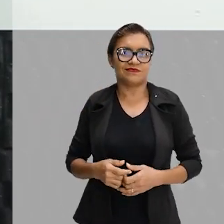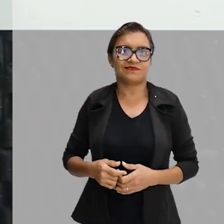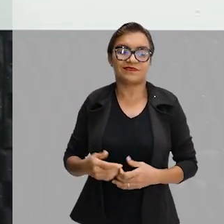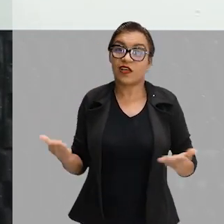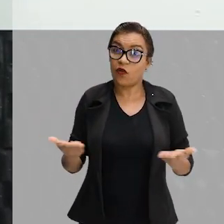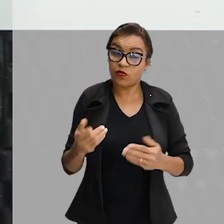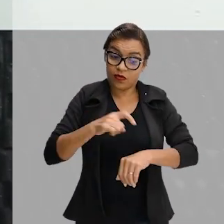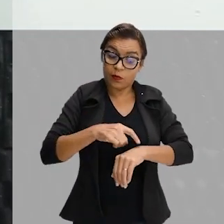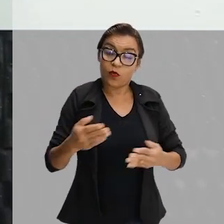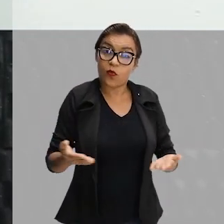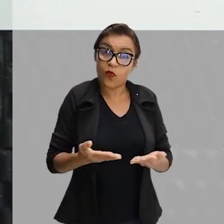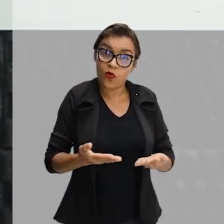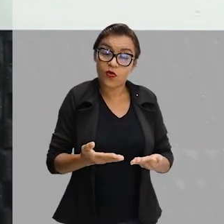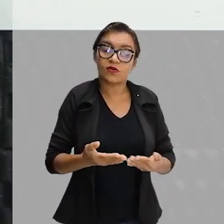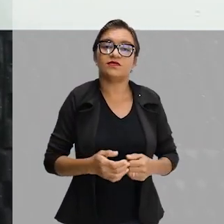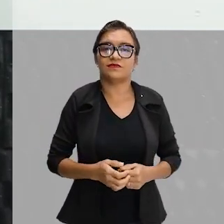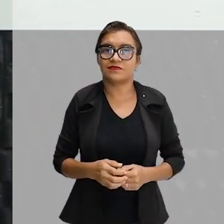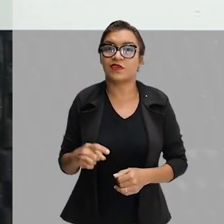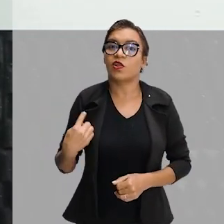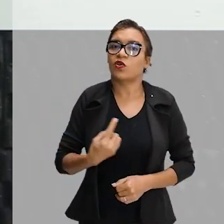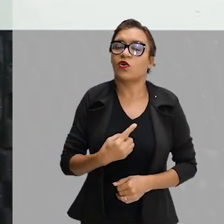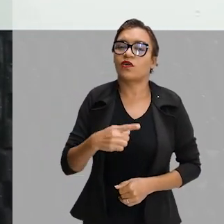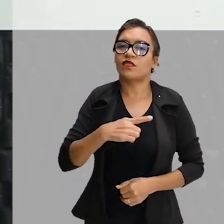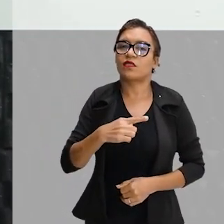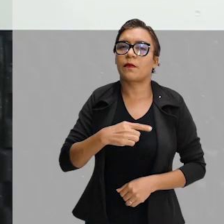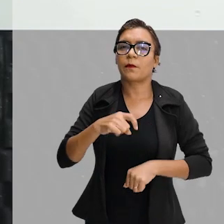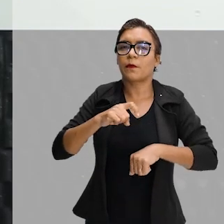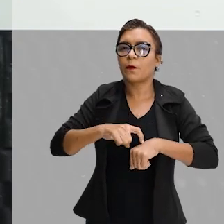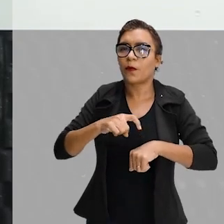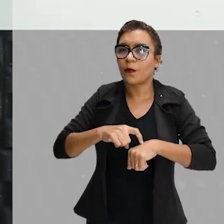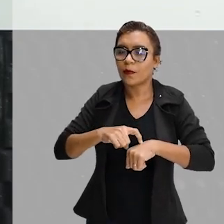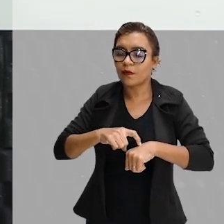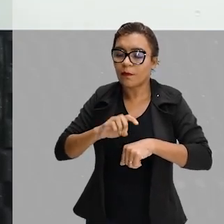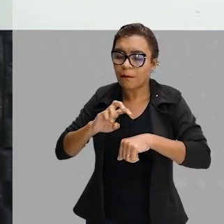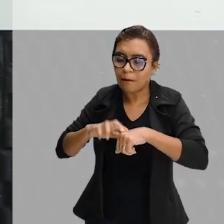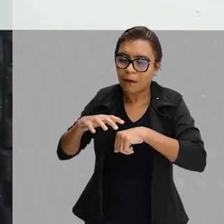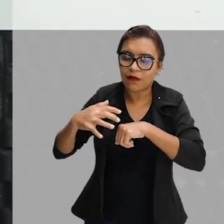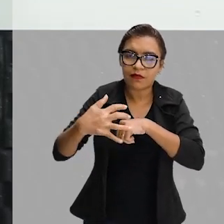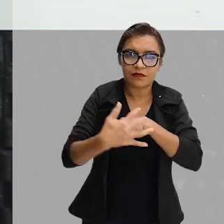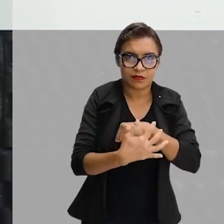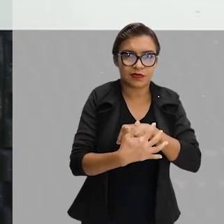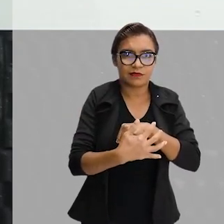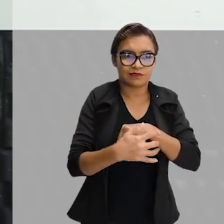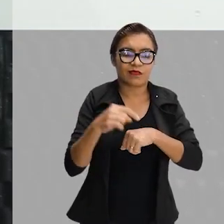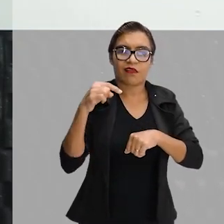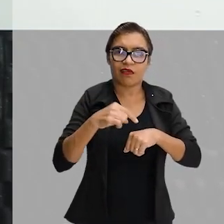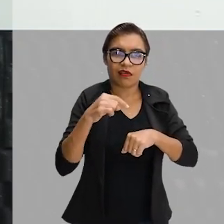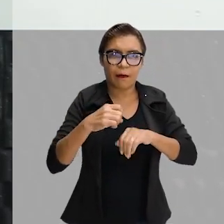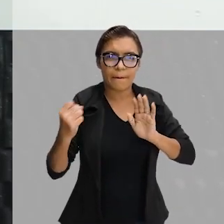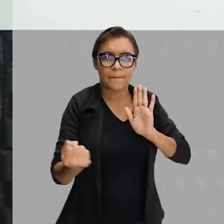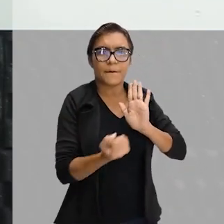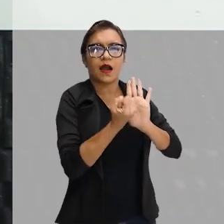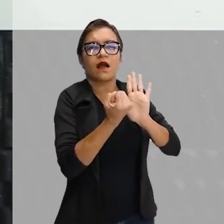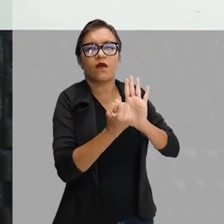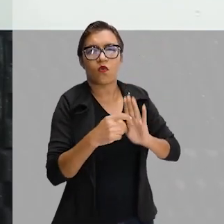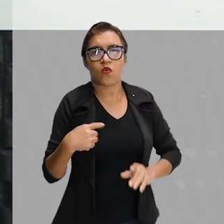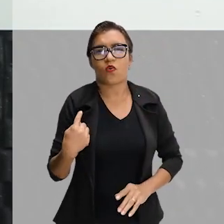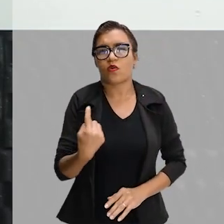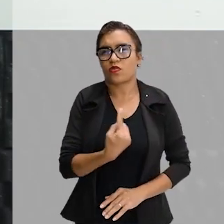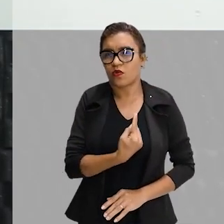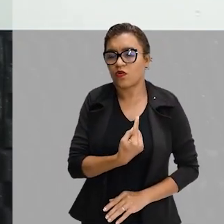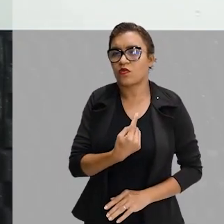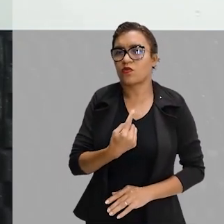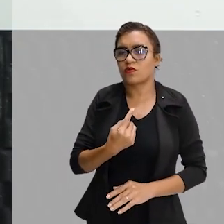tempos atuais. Afinal de contas, nós estamos em momentos de pandemia e isso, sem dúvida, impactou diretamente